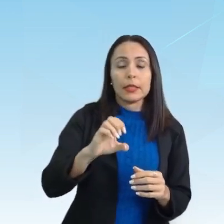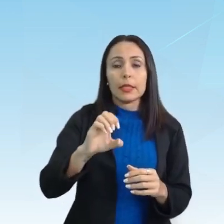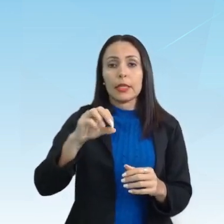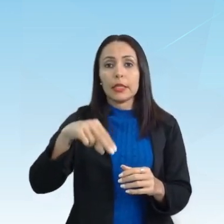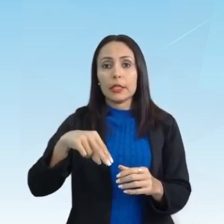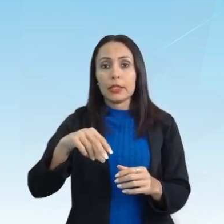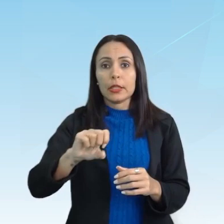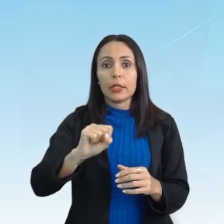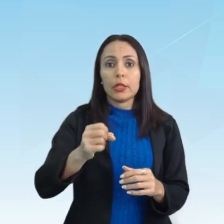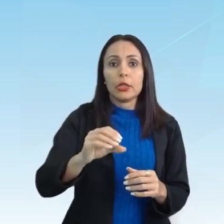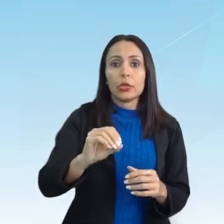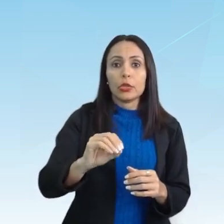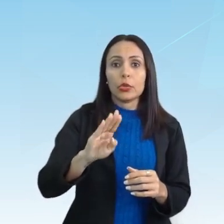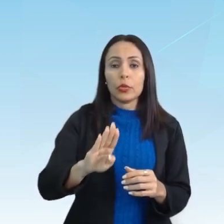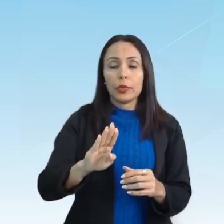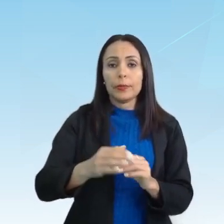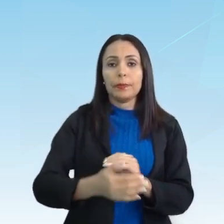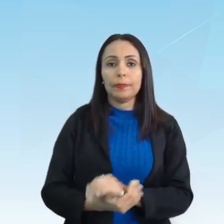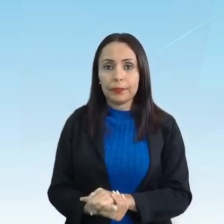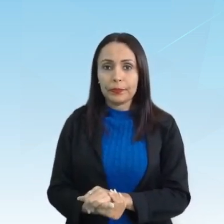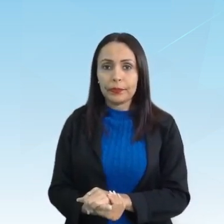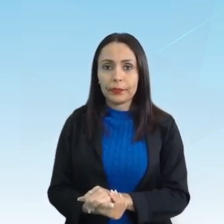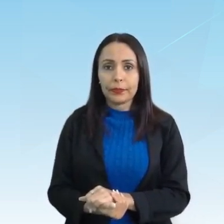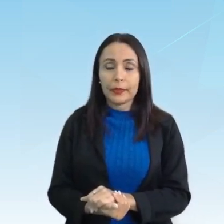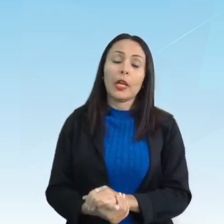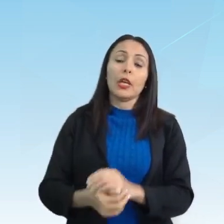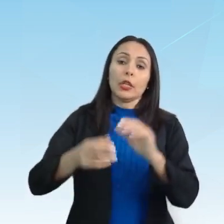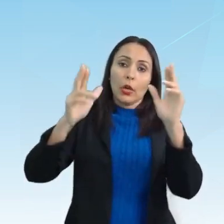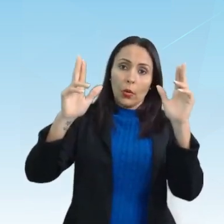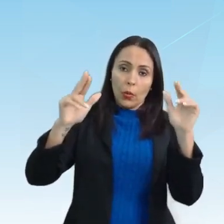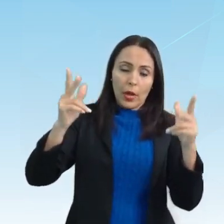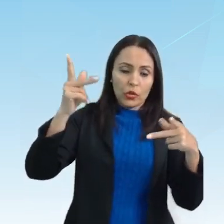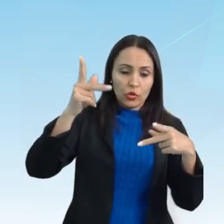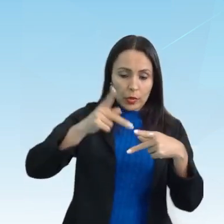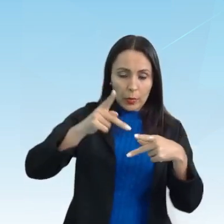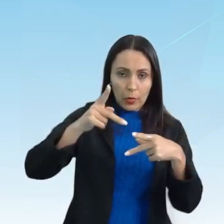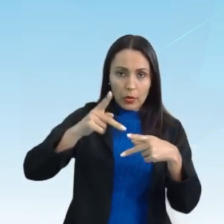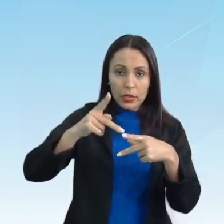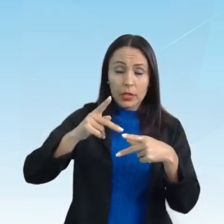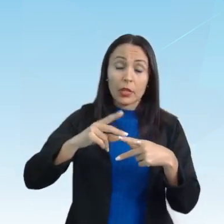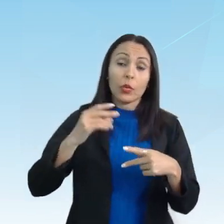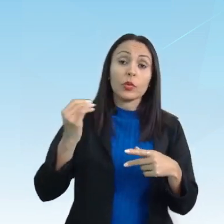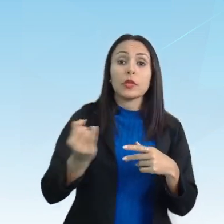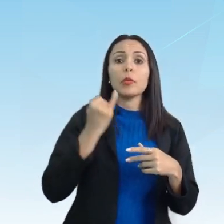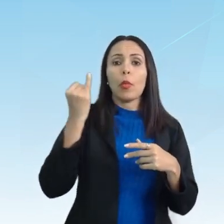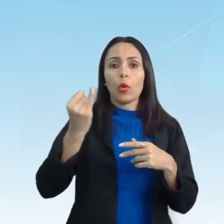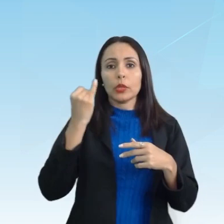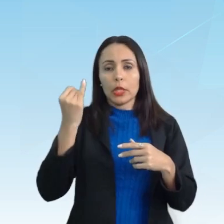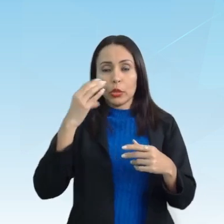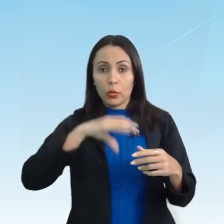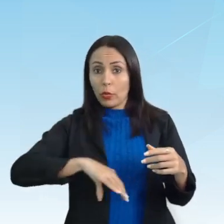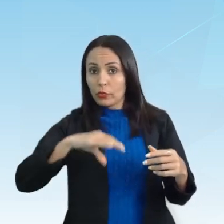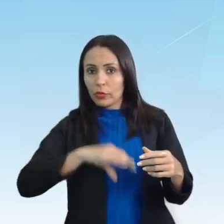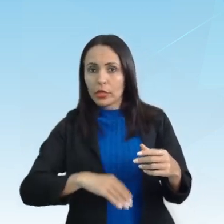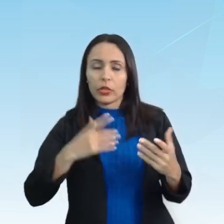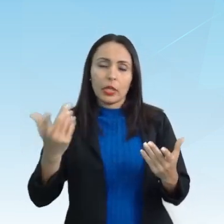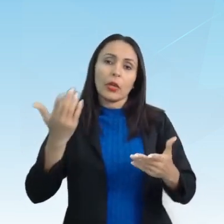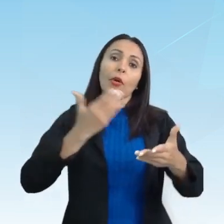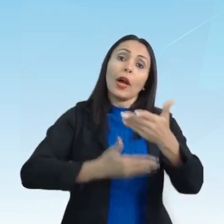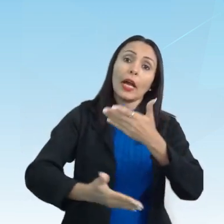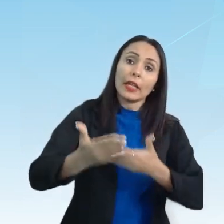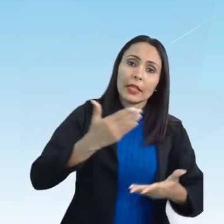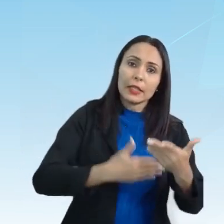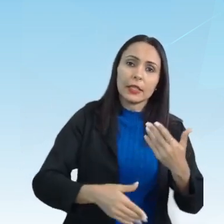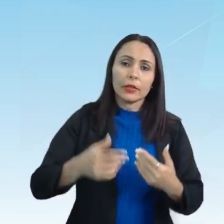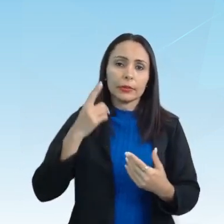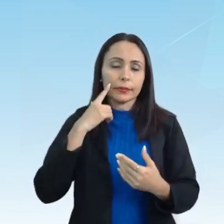sob, sobre, trás. São as preposições essenciais da língua. Vejam só a relação do